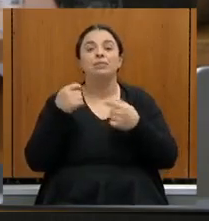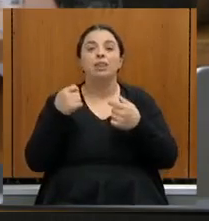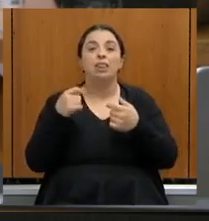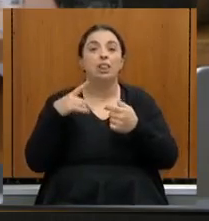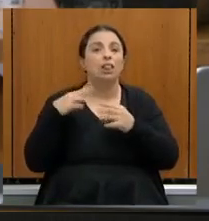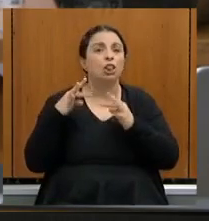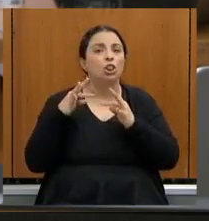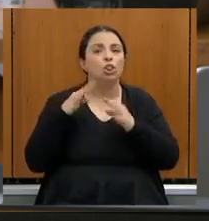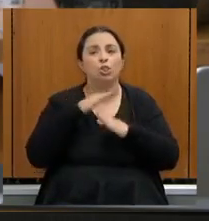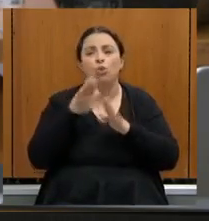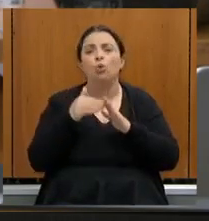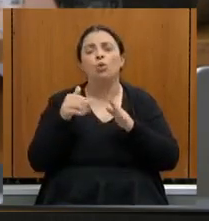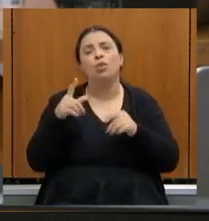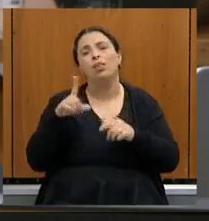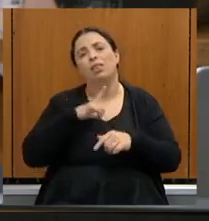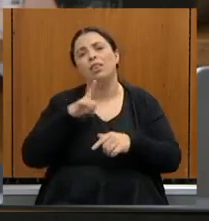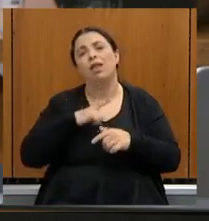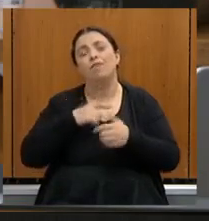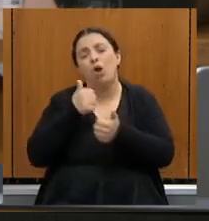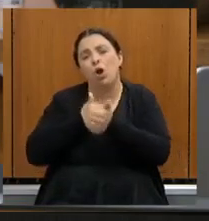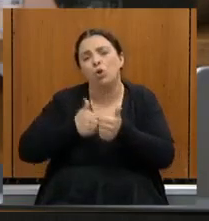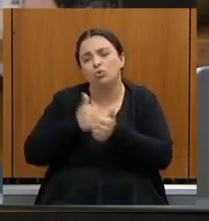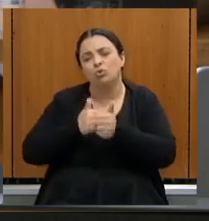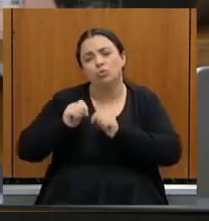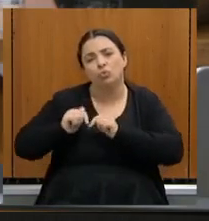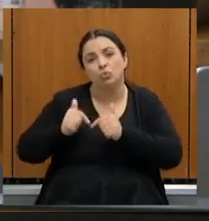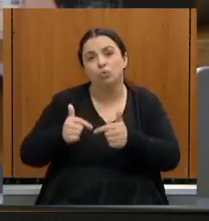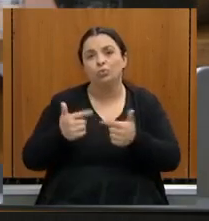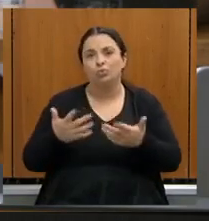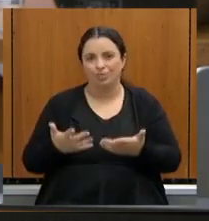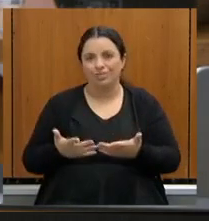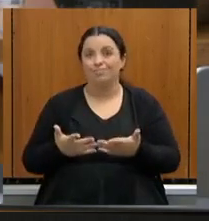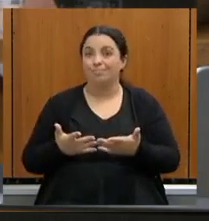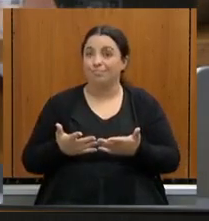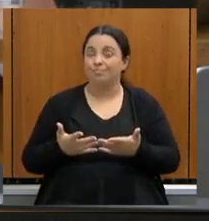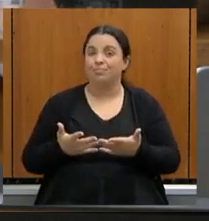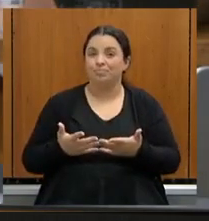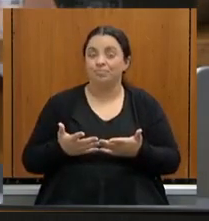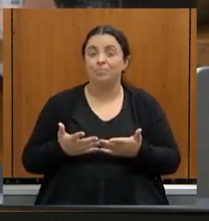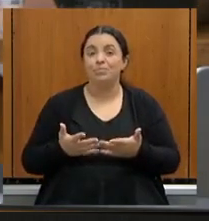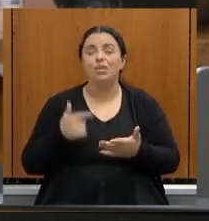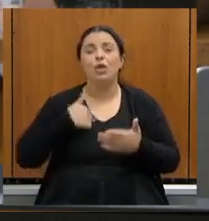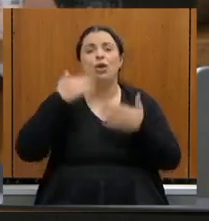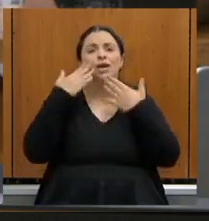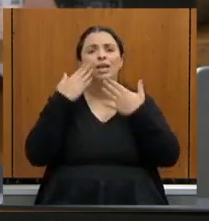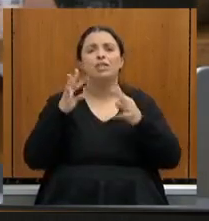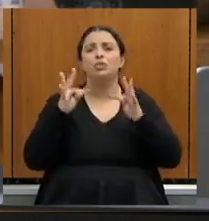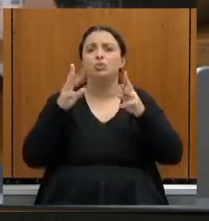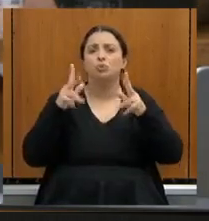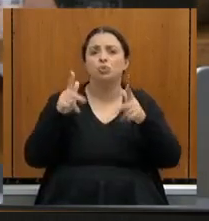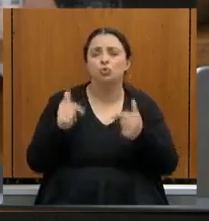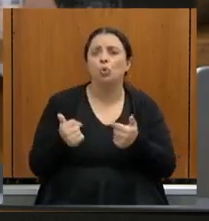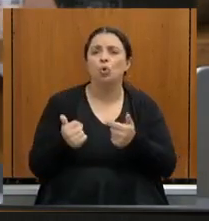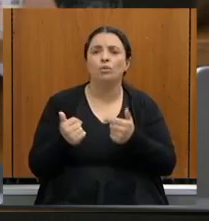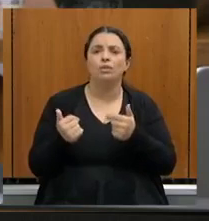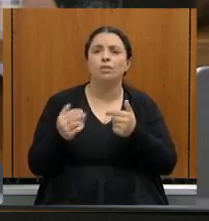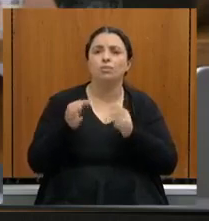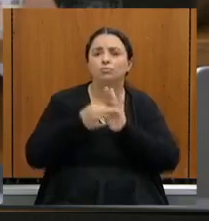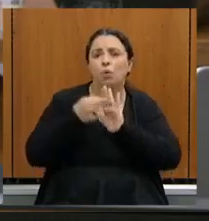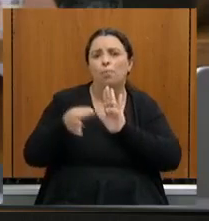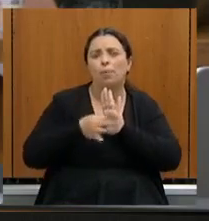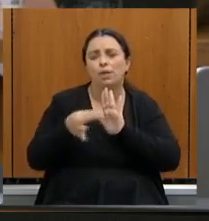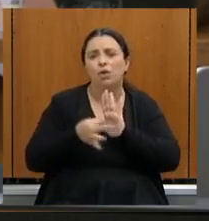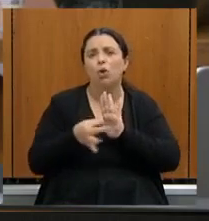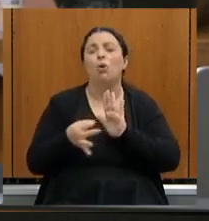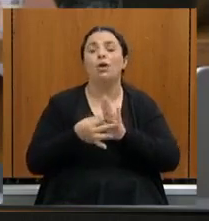Inconfidência Mineira é prova disso agradeço imensamente as contribuições quero dizer que na Secult nesse